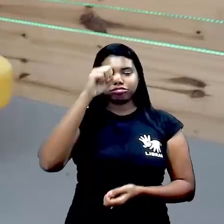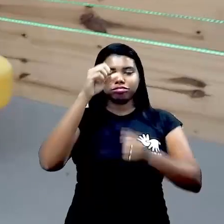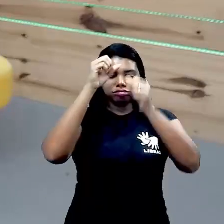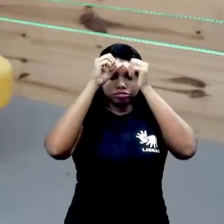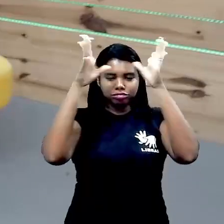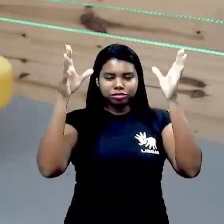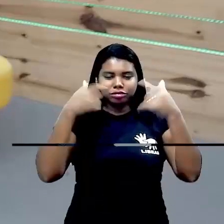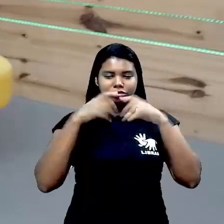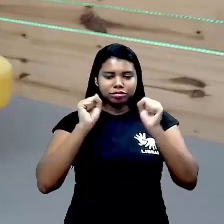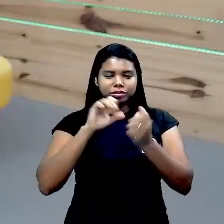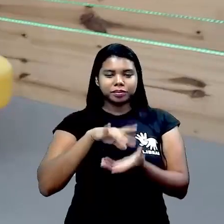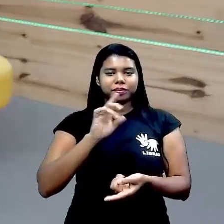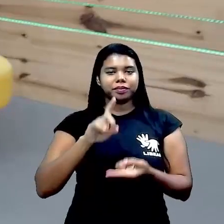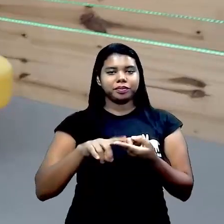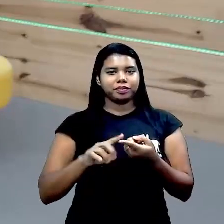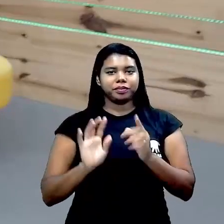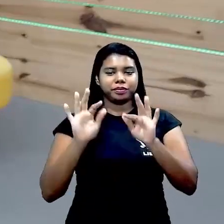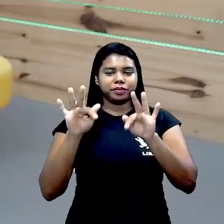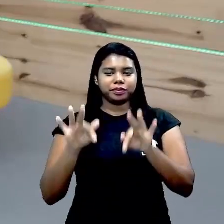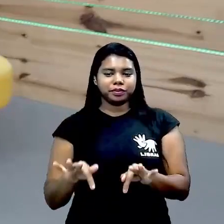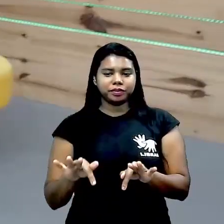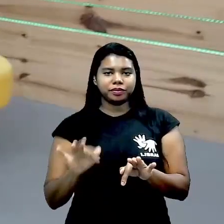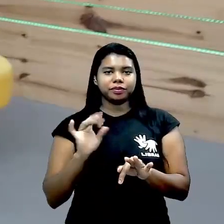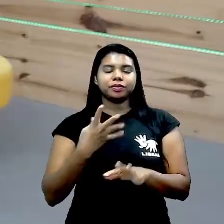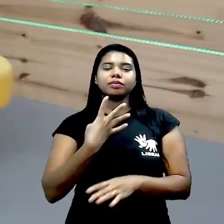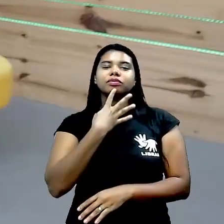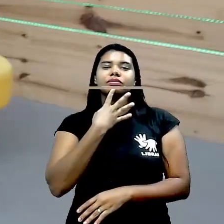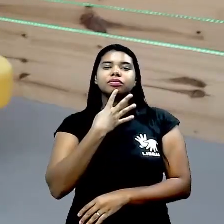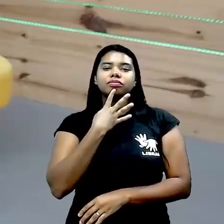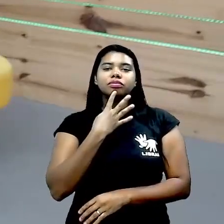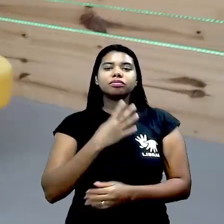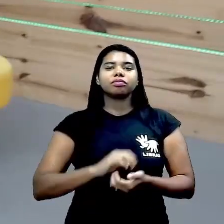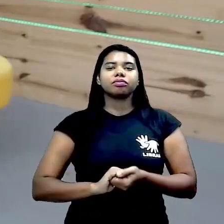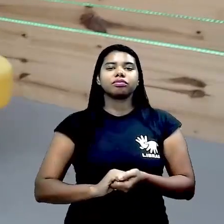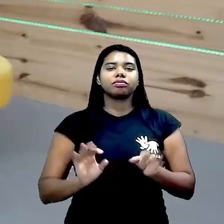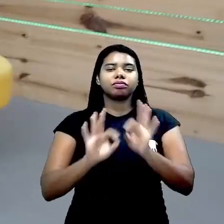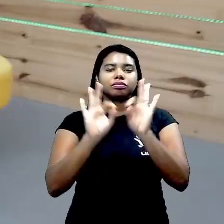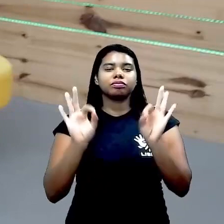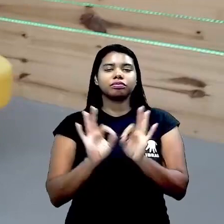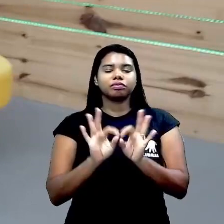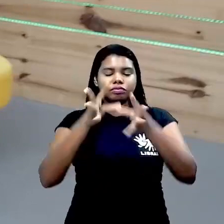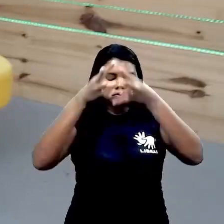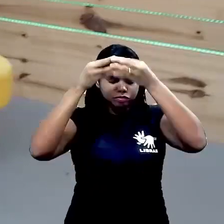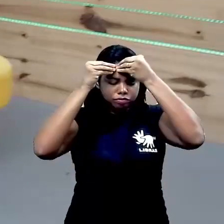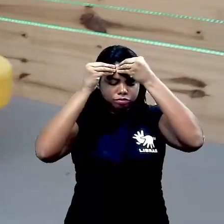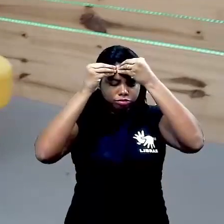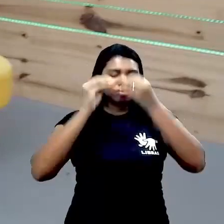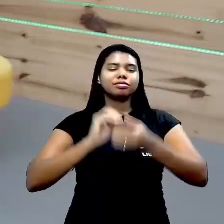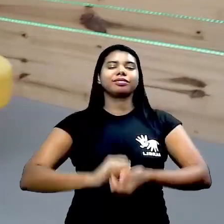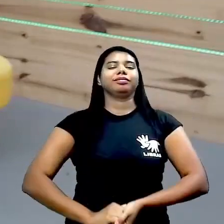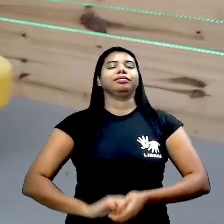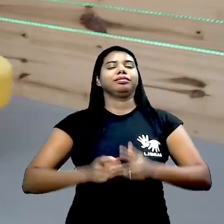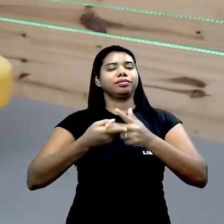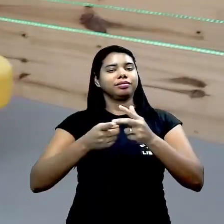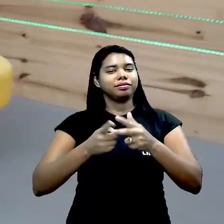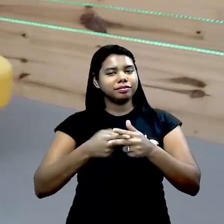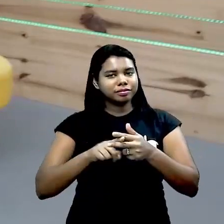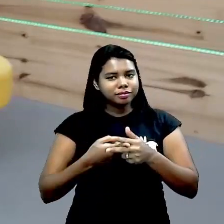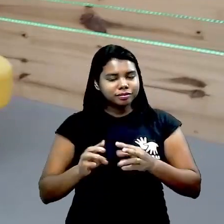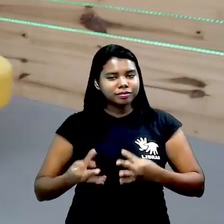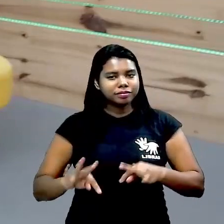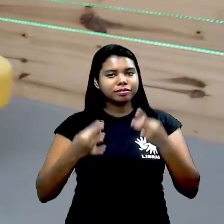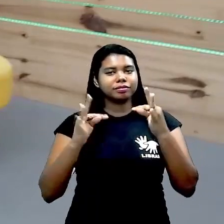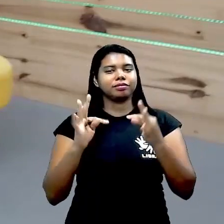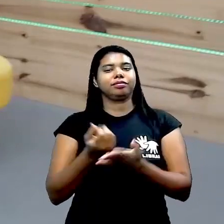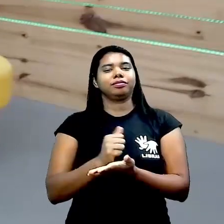a linguagem, no final, é só um conhecimento de uma sintaxe. Exato. A ferramenta, obviamente, ela vai exigir um pouco da gente, porque